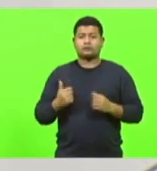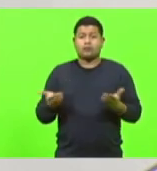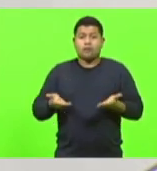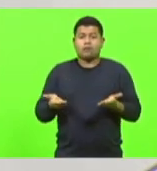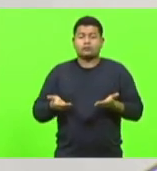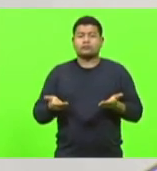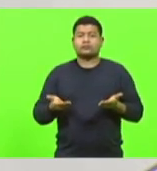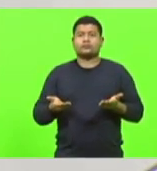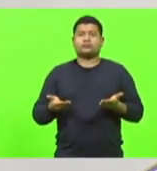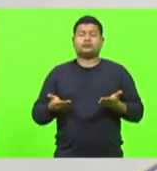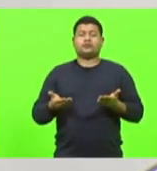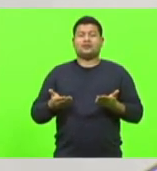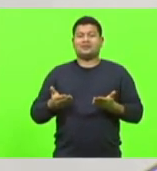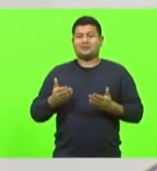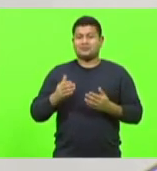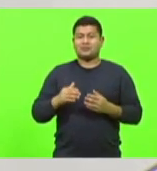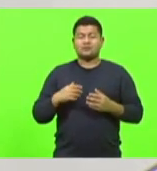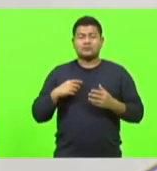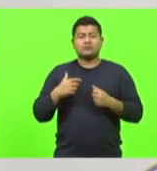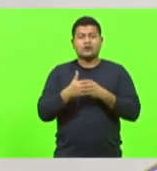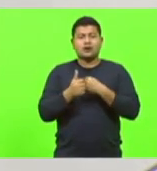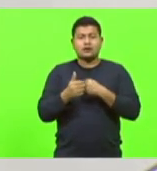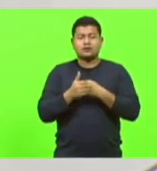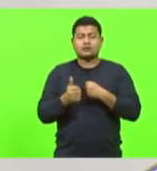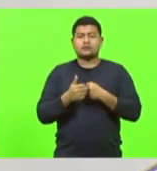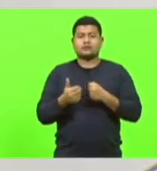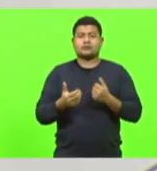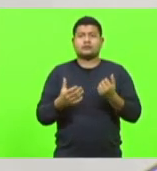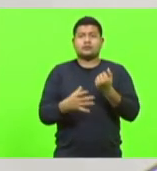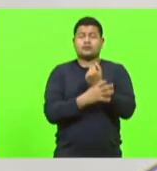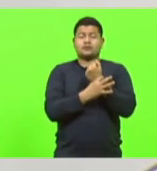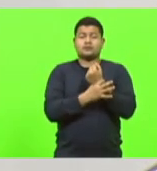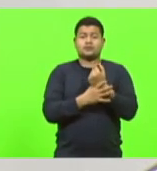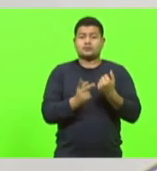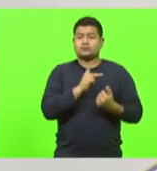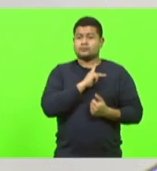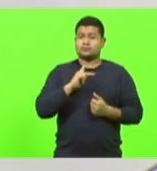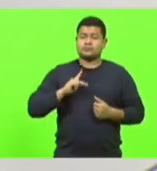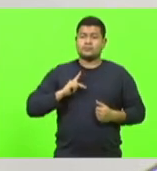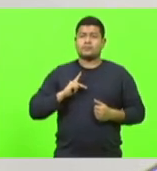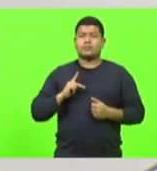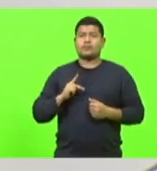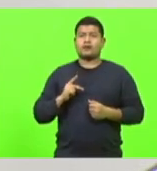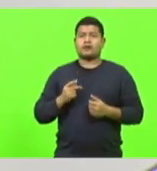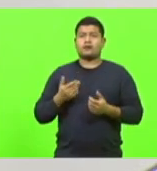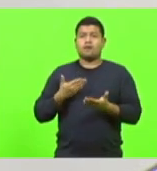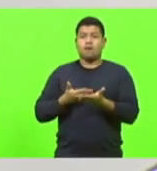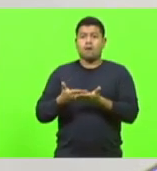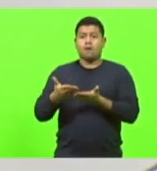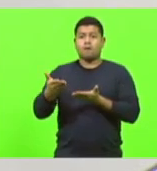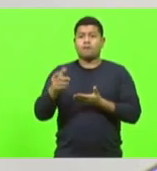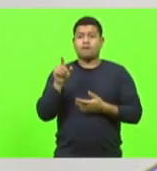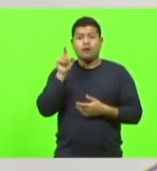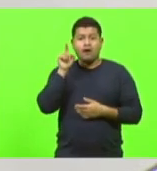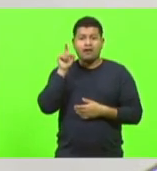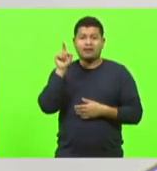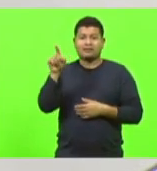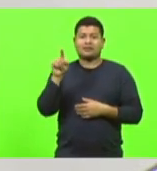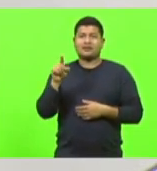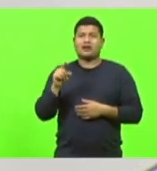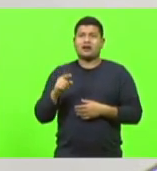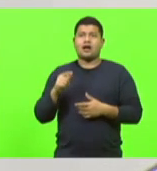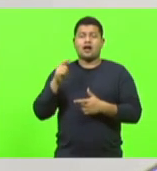de Santa Catarina quando eu dou o início de conflito na entrada da Assembleia